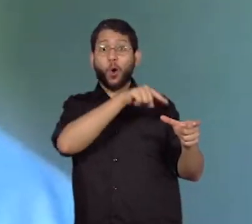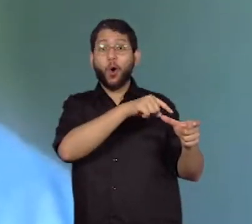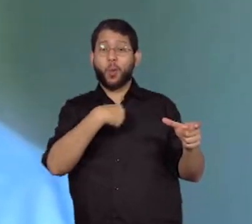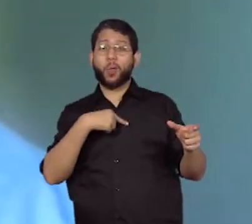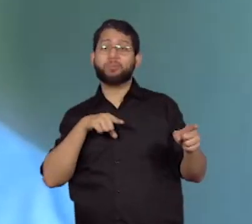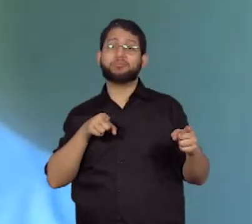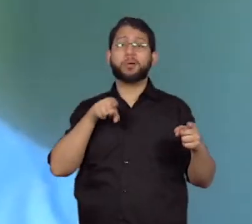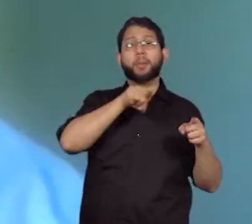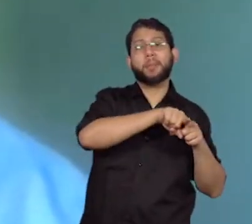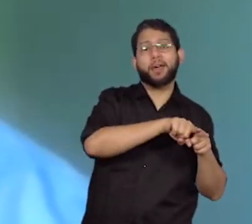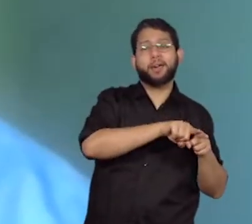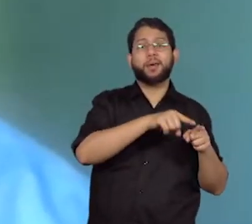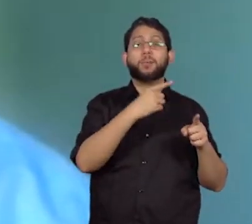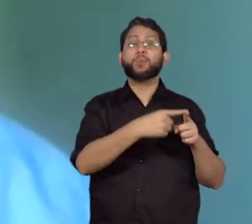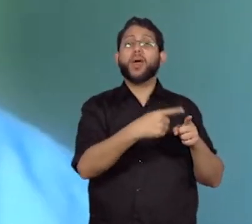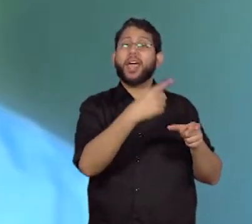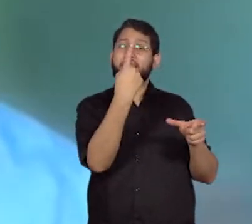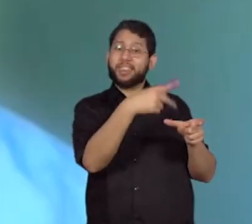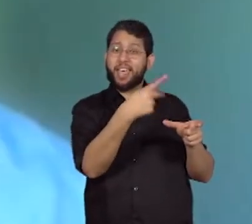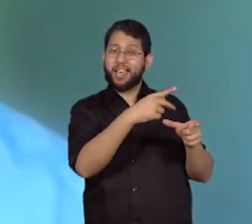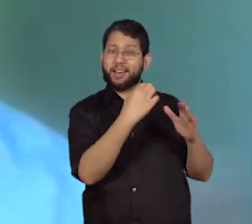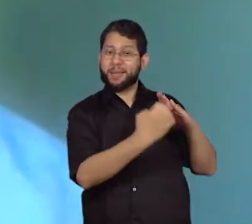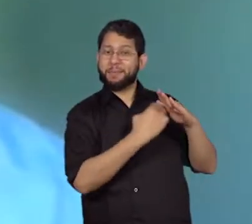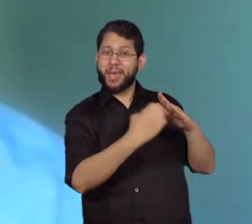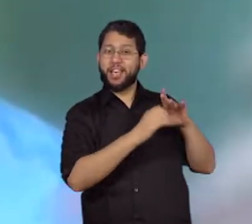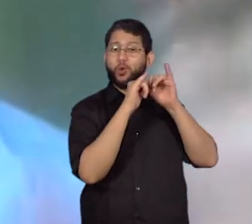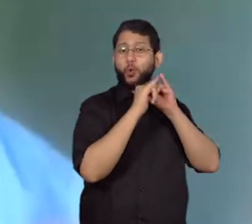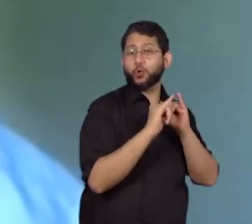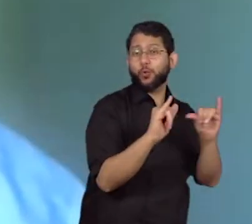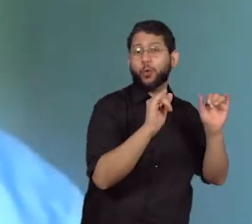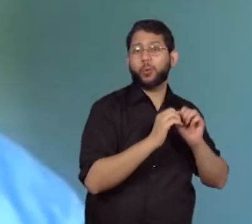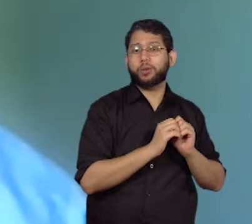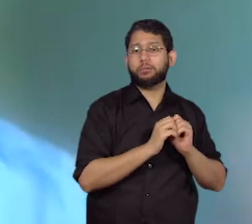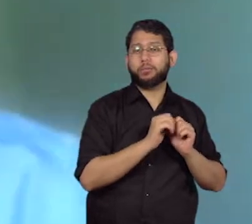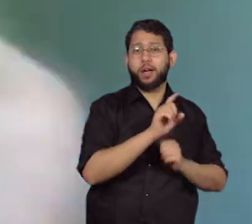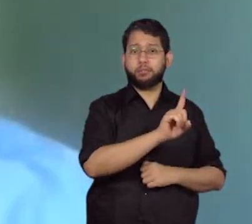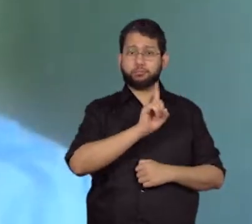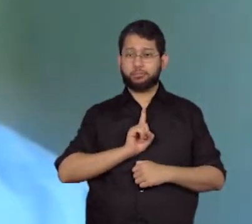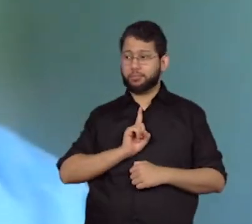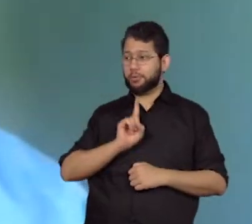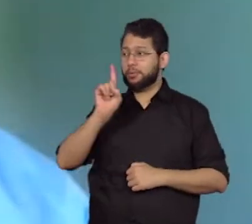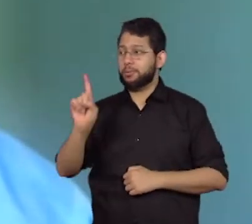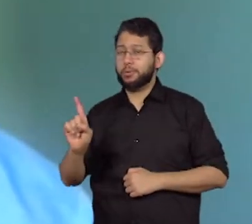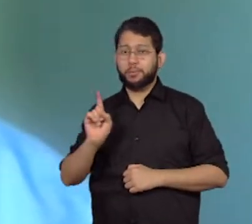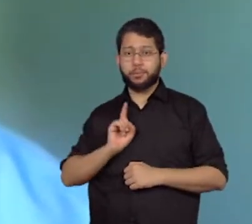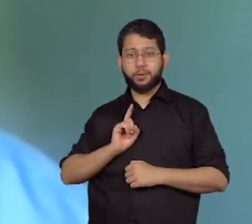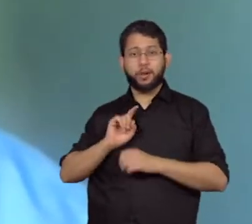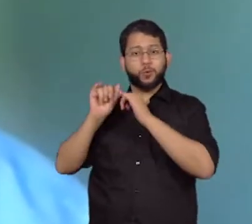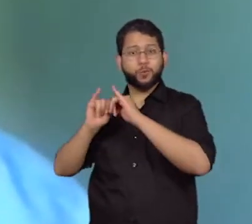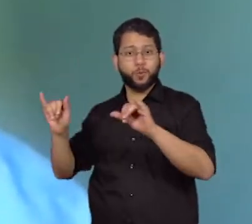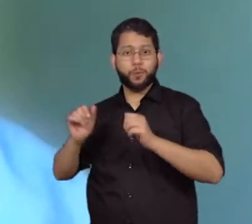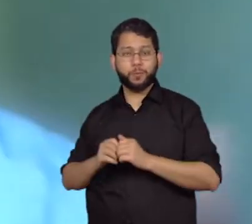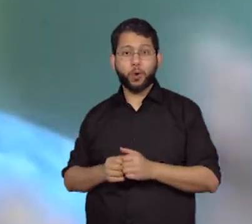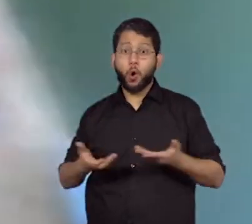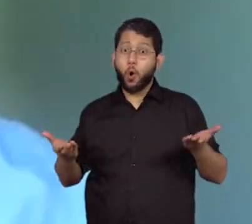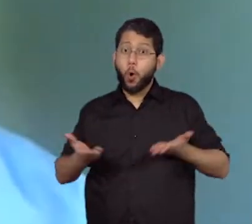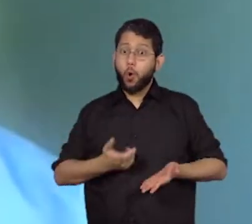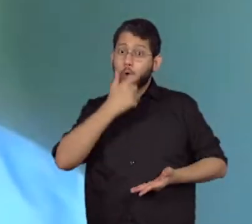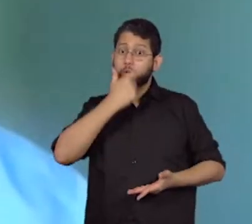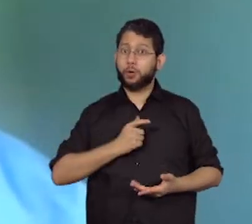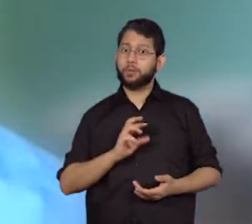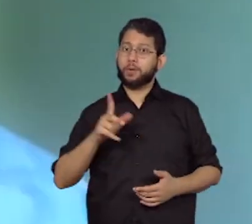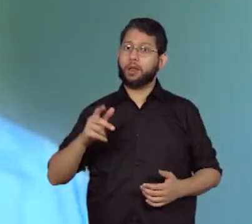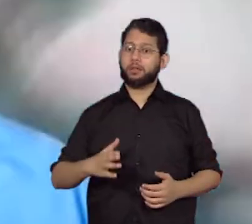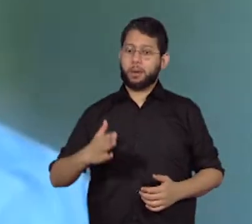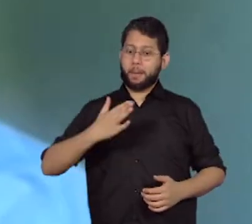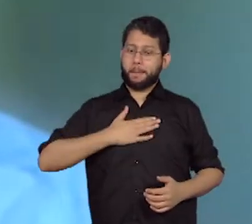fazia uma matéria, eu divulgava dentro do perfil do veículo e estava resolvido. Hoje eu faria diferente. Hoje eu trabalharia a minha